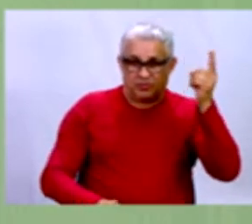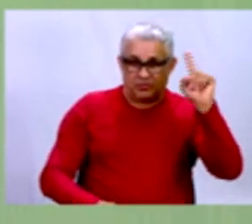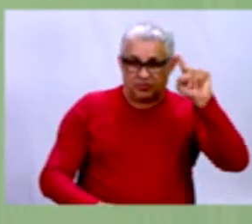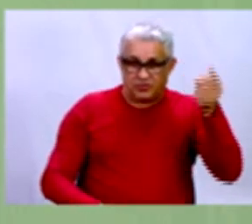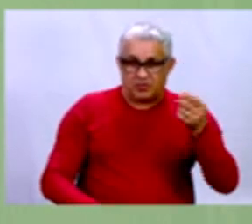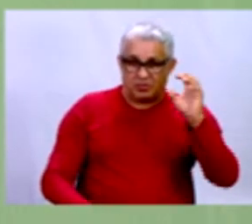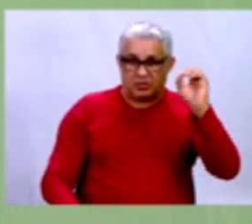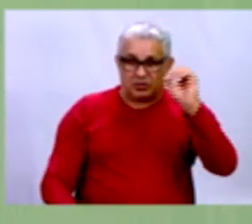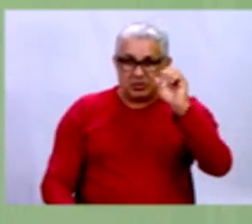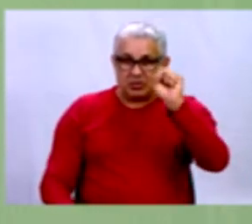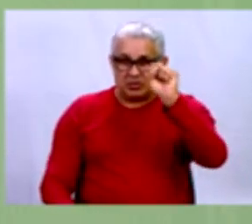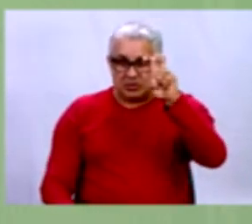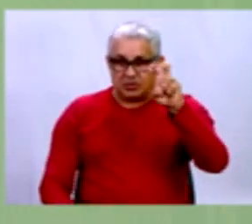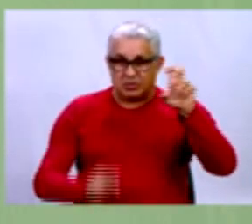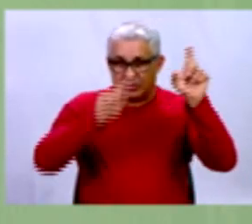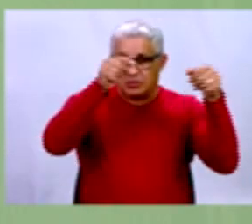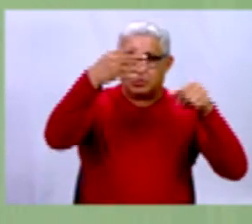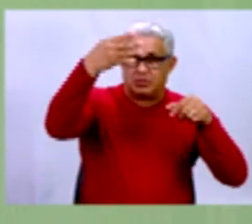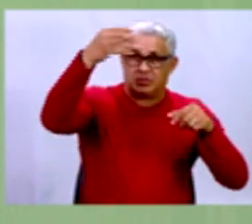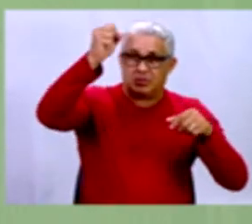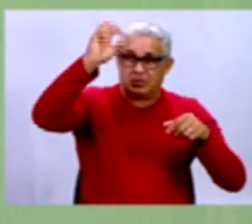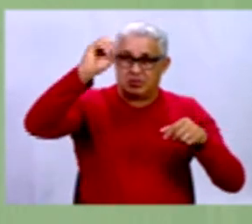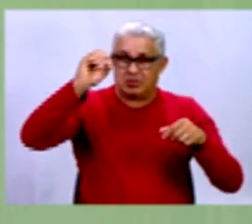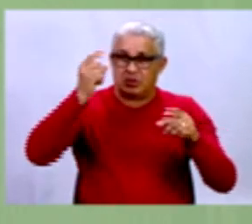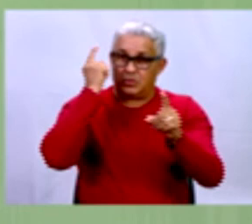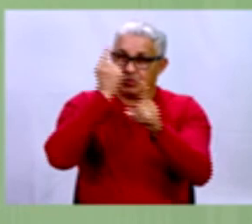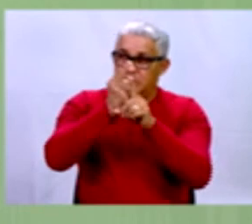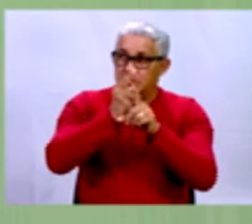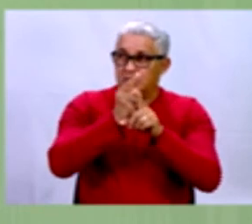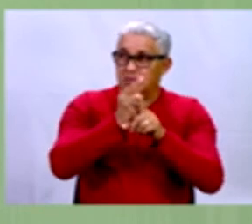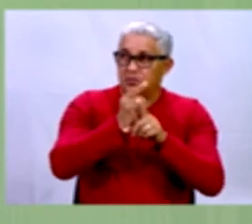elevado a 480, a gente encontra o valor de